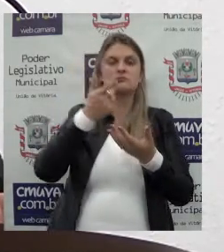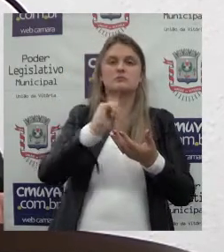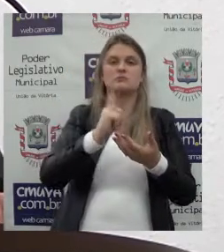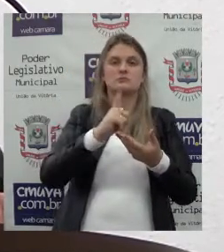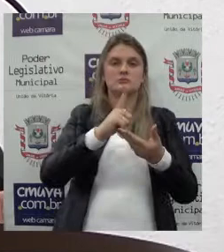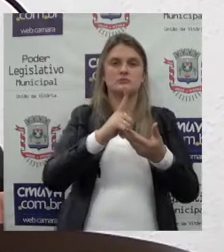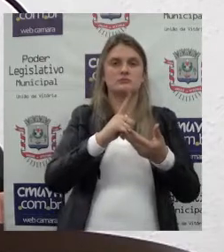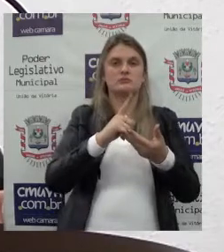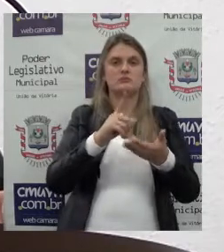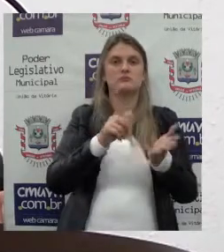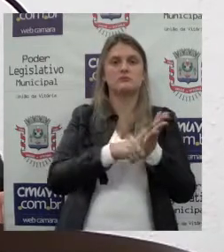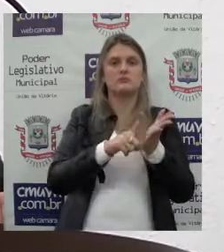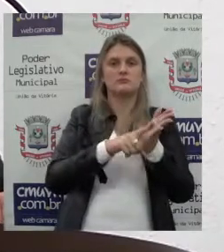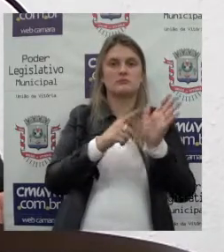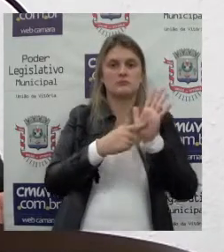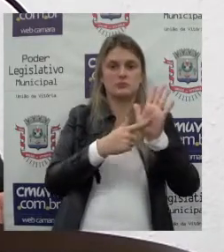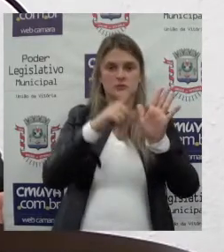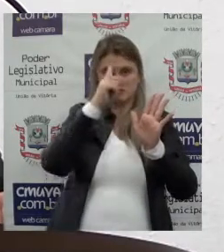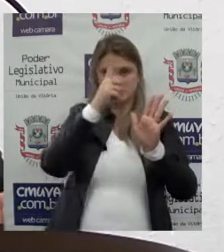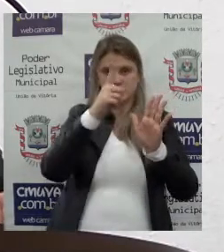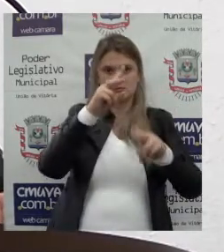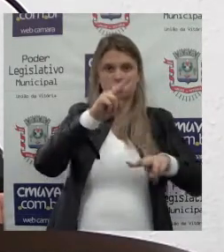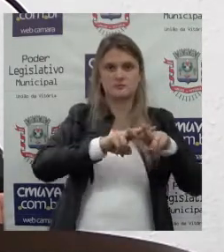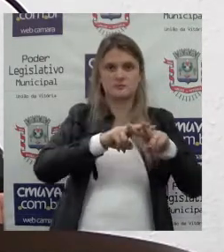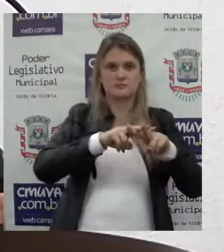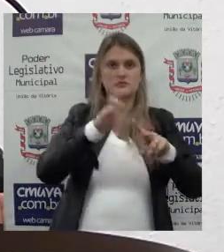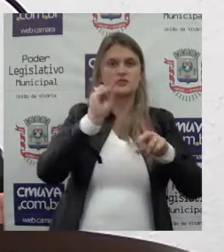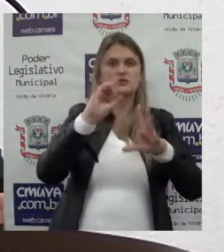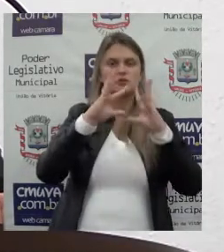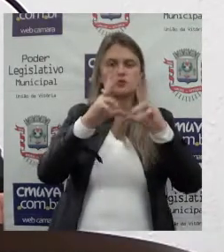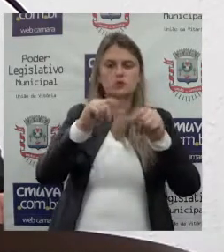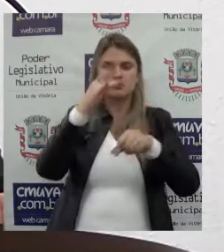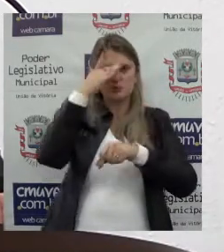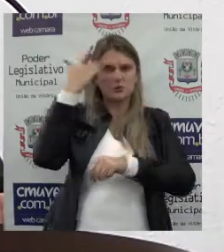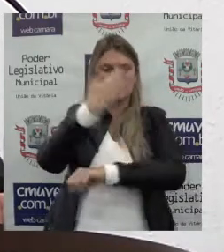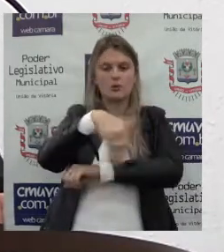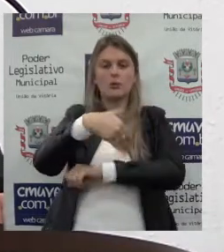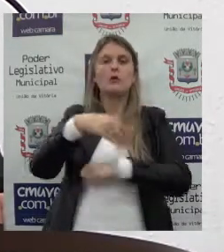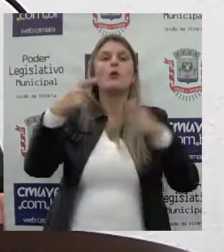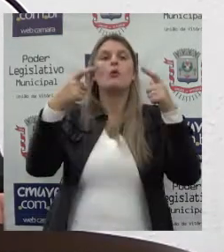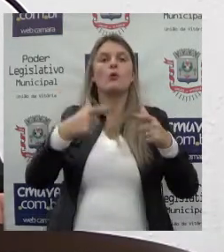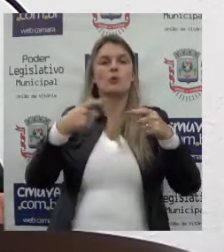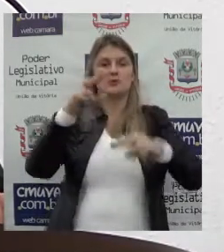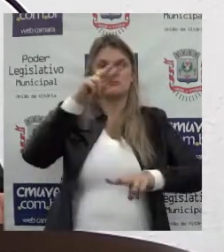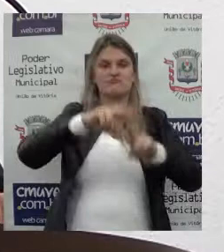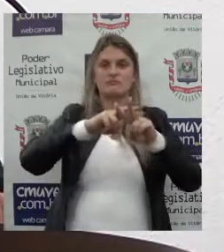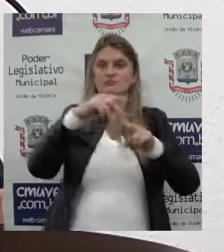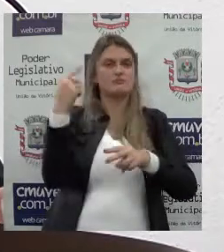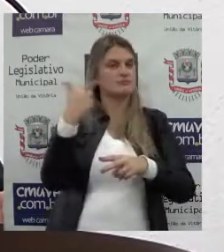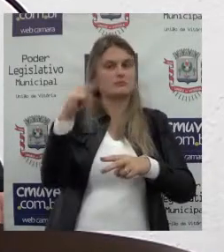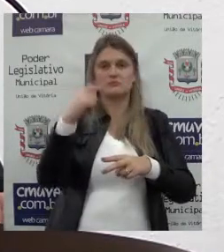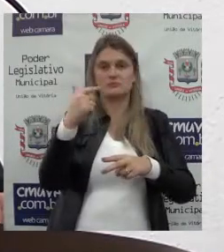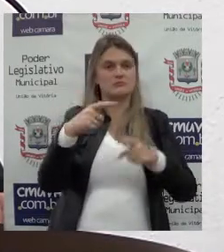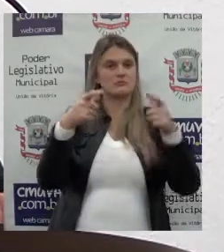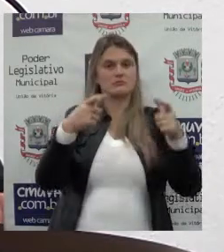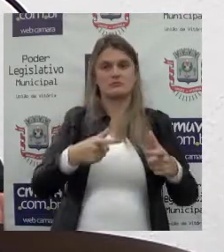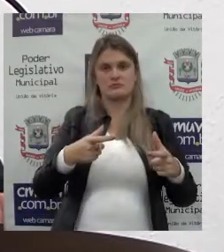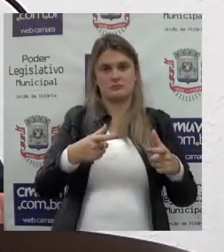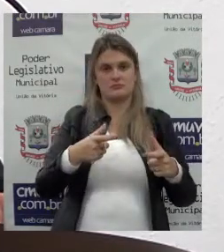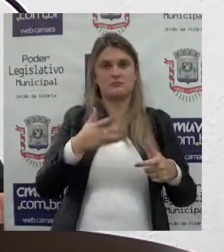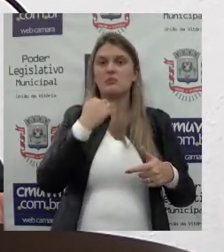Centenas de milhares no Brasil, se eu não me engano, se eu não me recordo, é isso. E se fosse maneira, todo esse pessoal que está na rua hoje cometeu o crime, aonde colocaríamos?